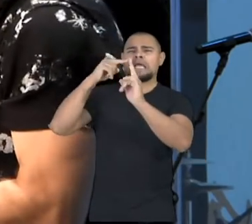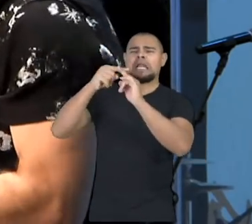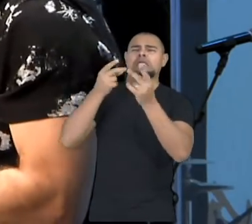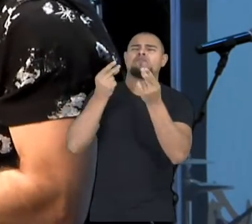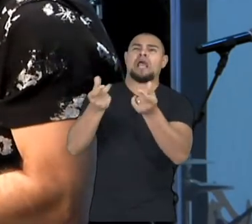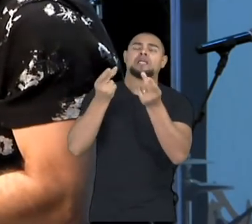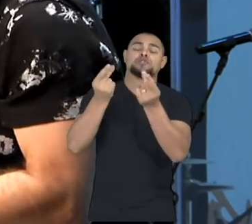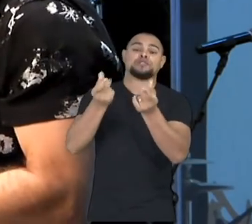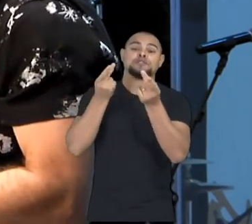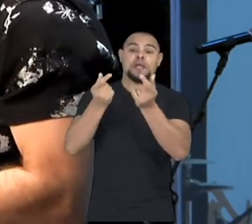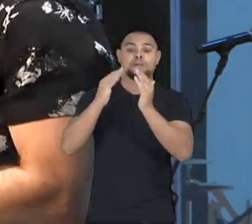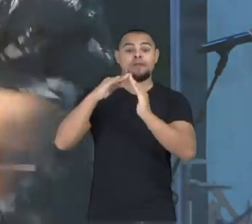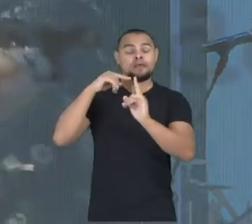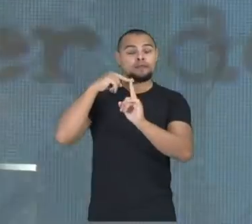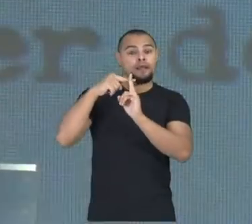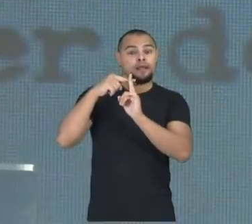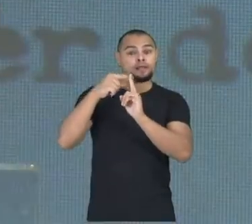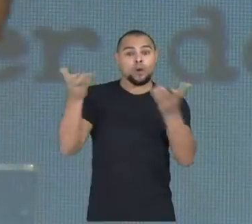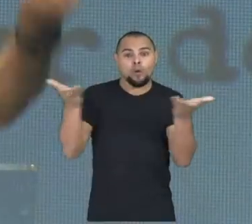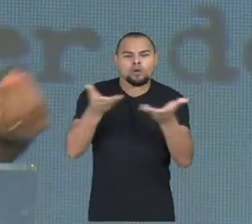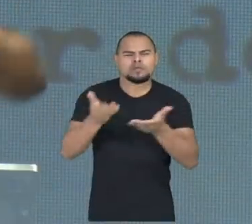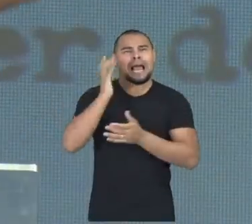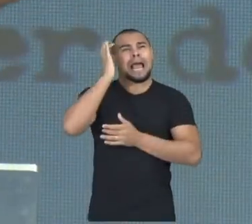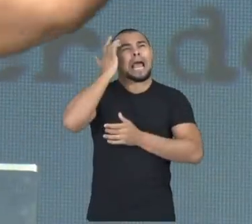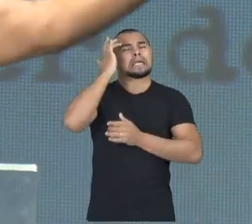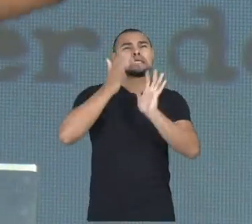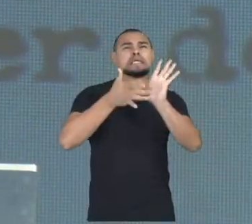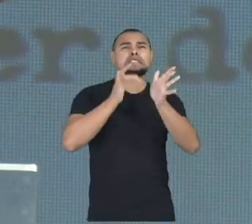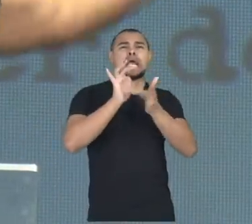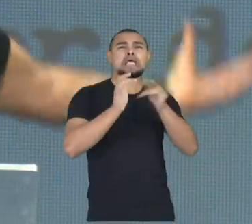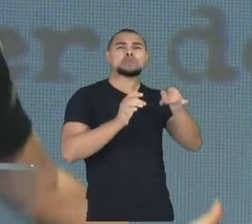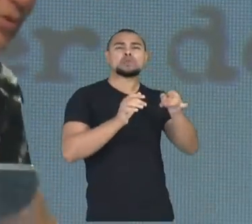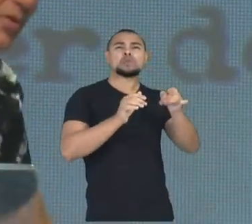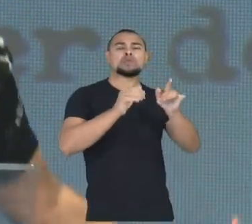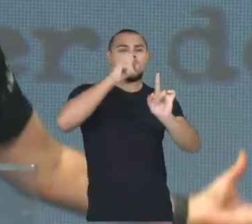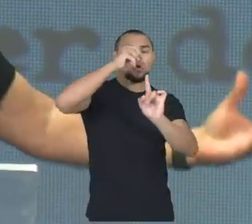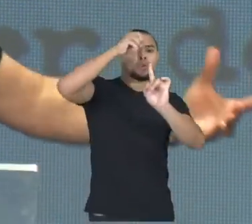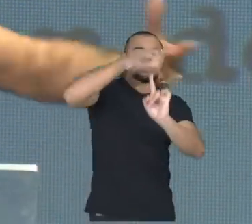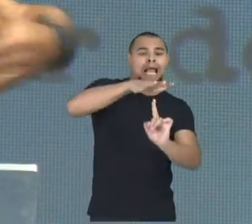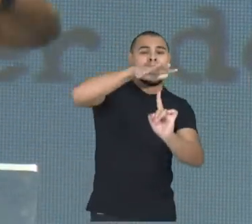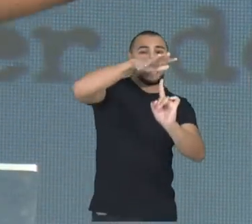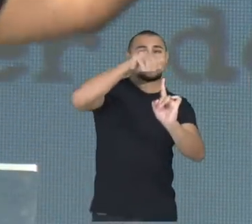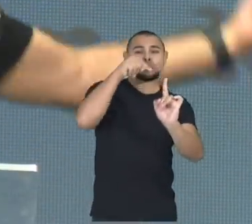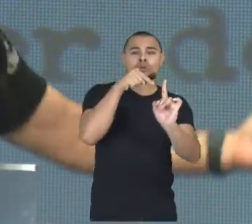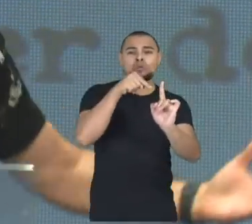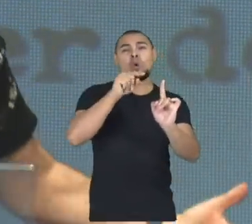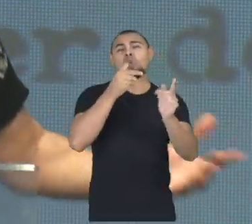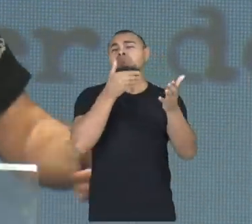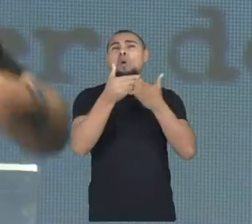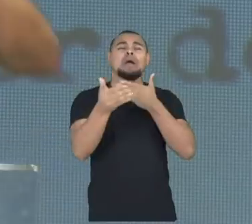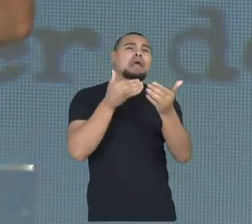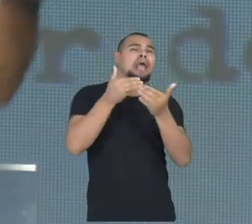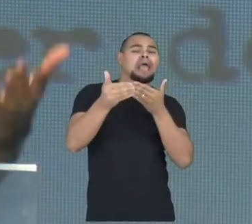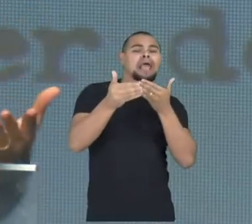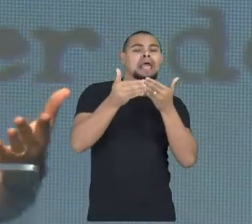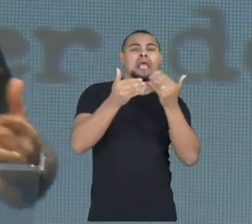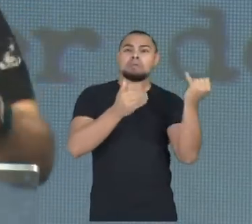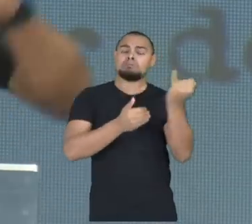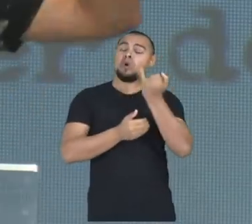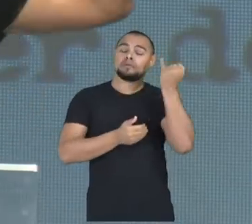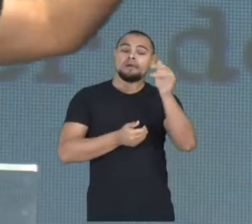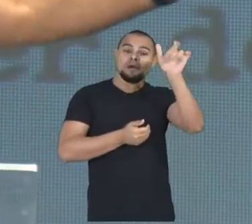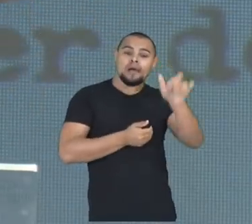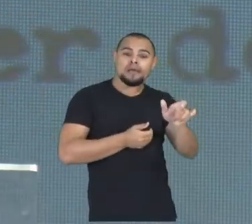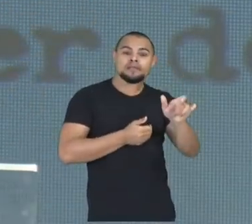tempo, e que acham que Jesus é um ser iluminado, qualquer aí, importante,